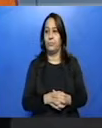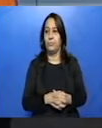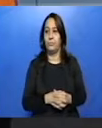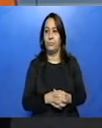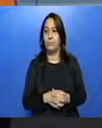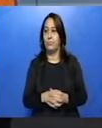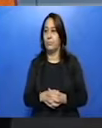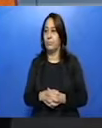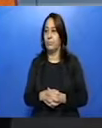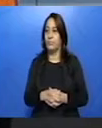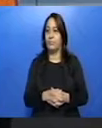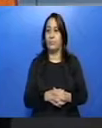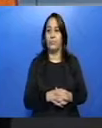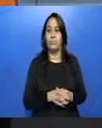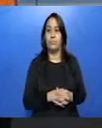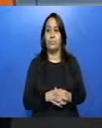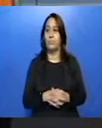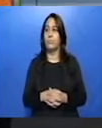Partindo.